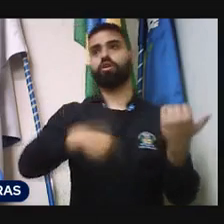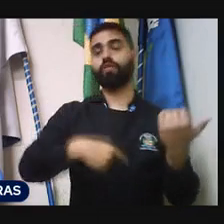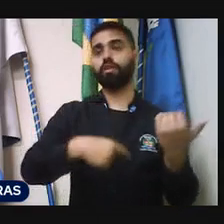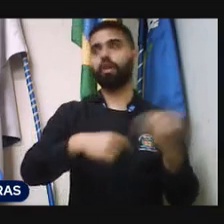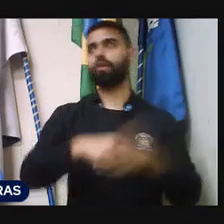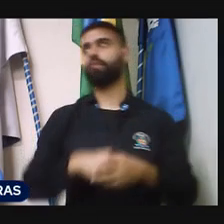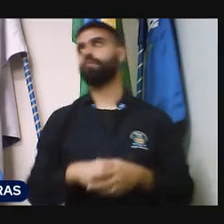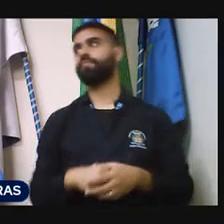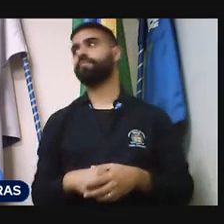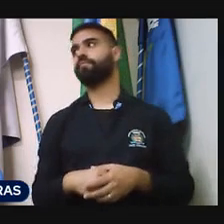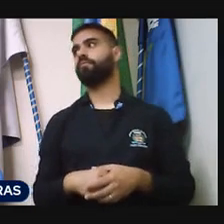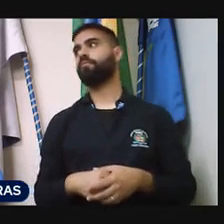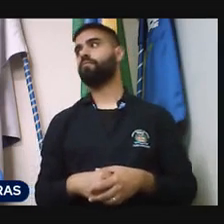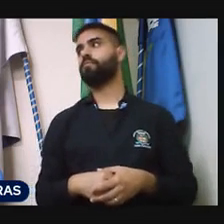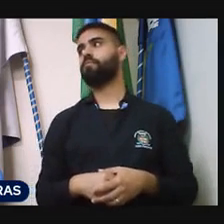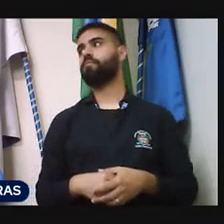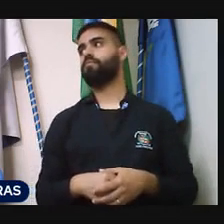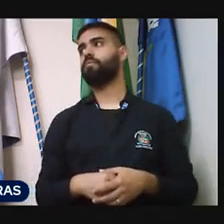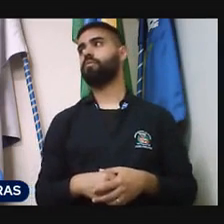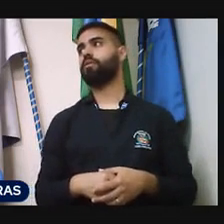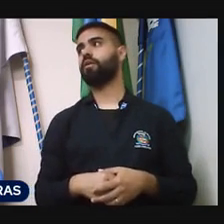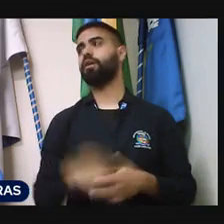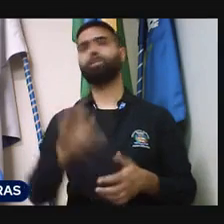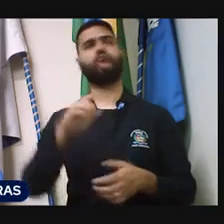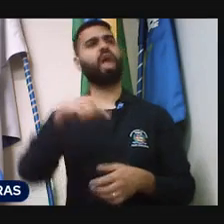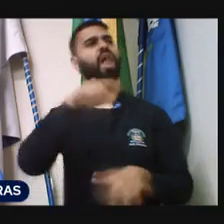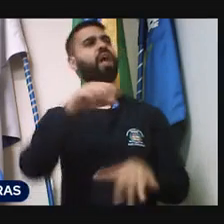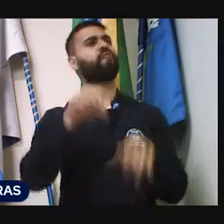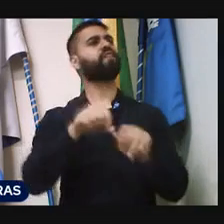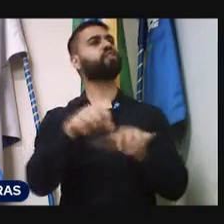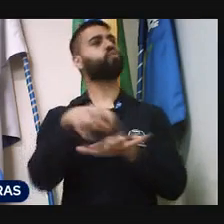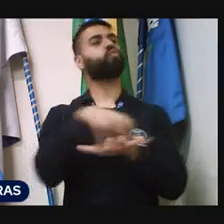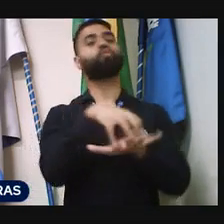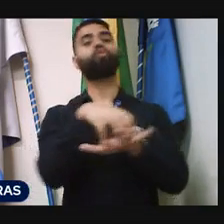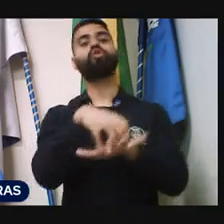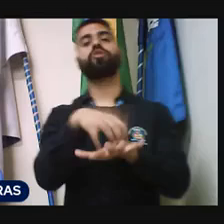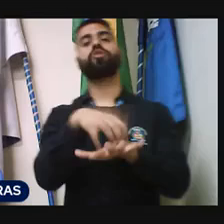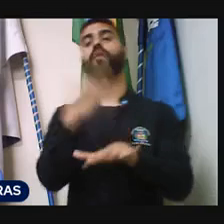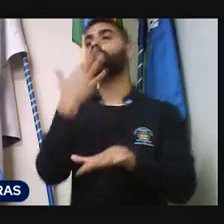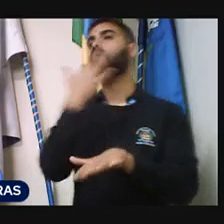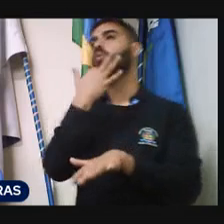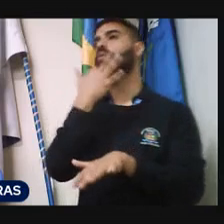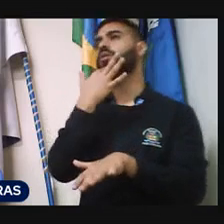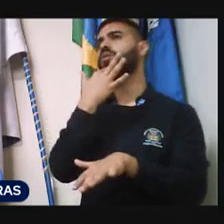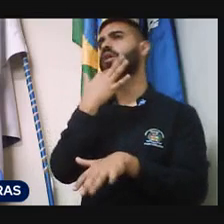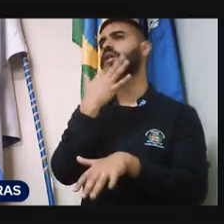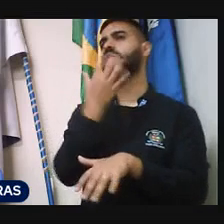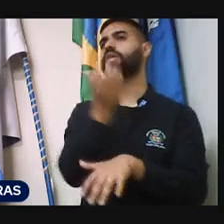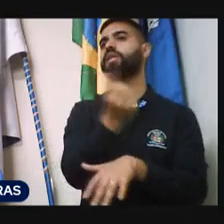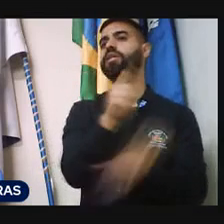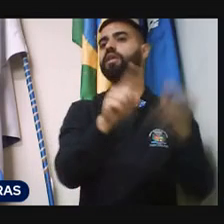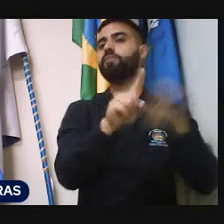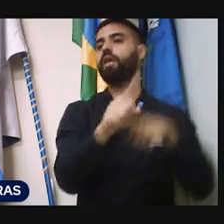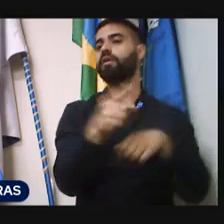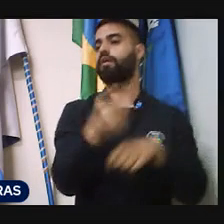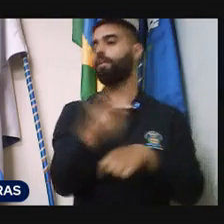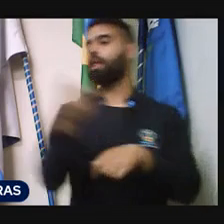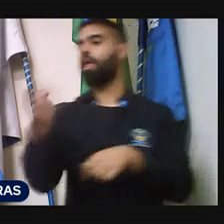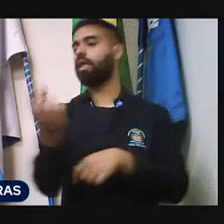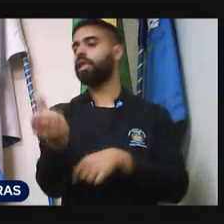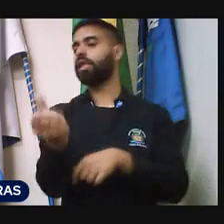de Conservatória e lá fazer turismo aparecer lá de seis em seis meses de ano em